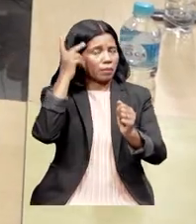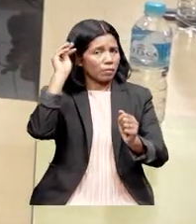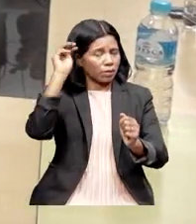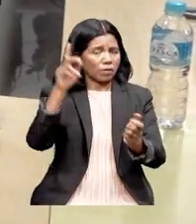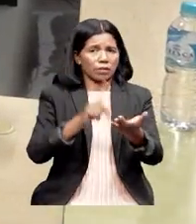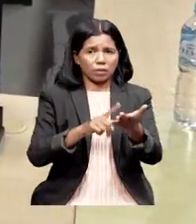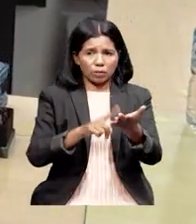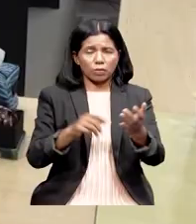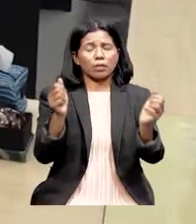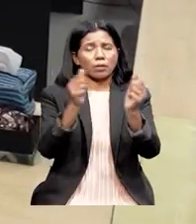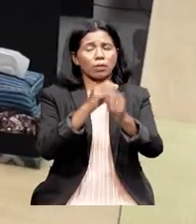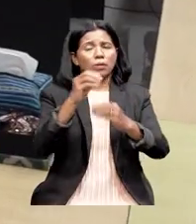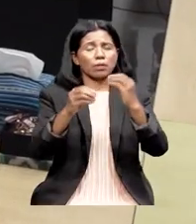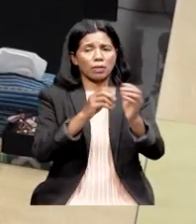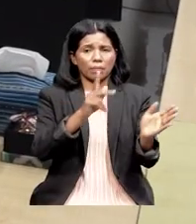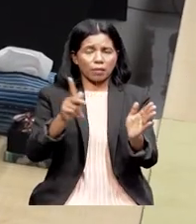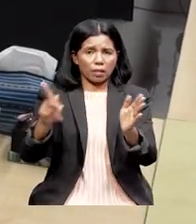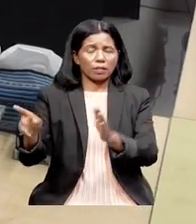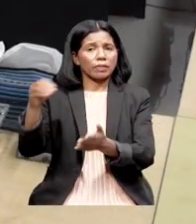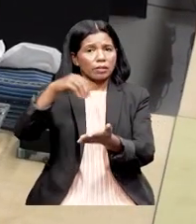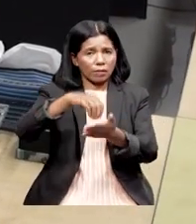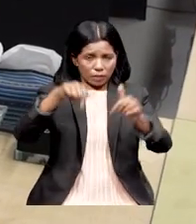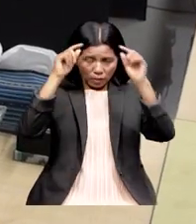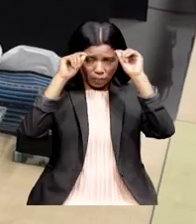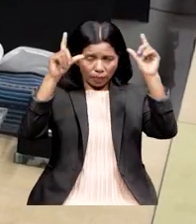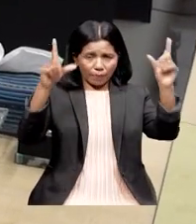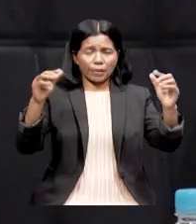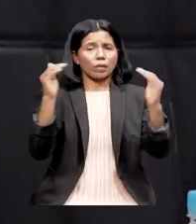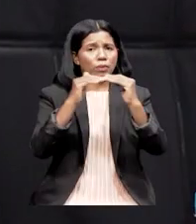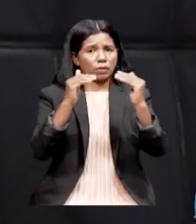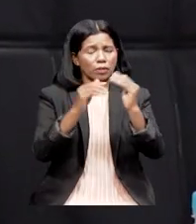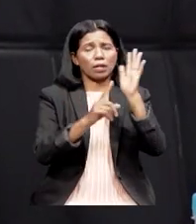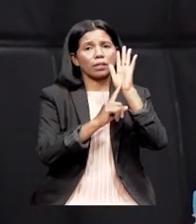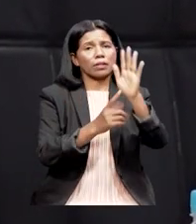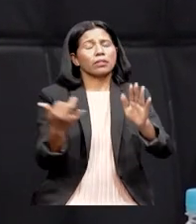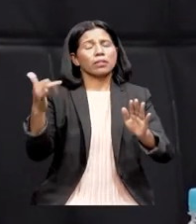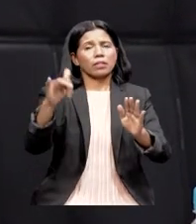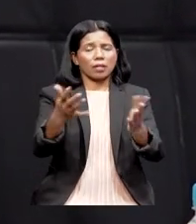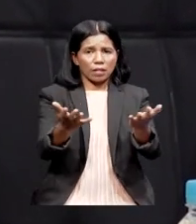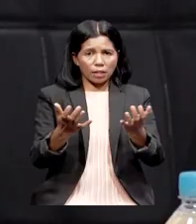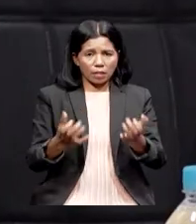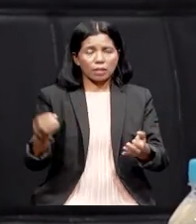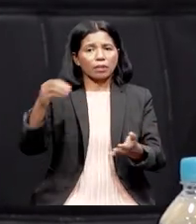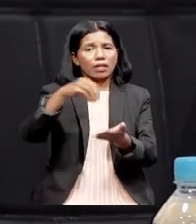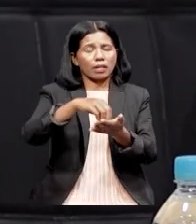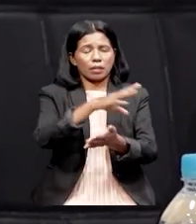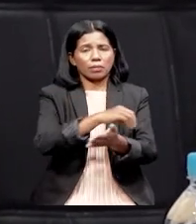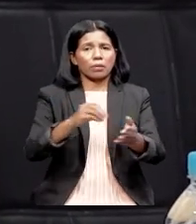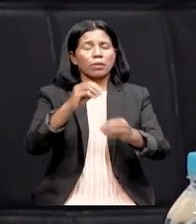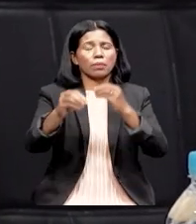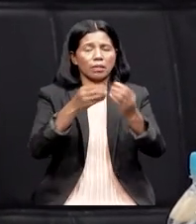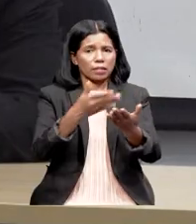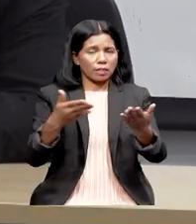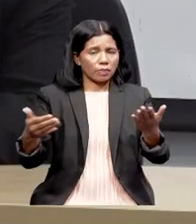com o novo plano de investimento em Timor-Leste. Né, durante o muito, empresário Hirak, né, a todos ser né, protidão, a tuhal o investimento para o setor produtivo Cira